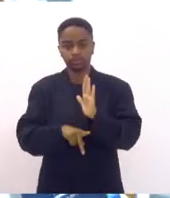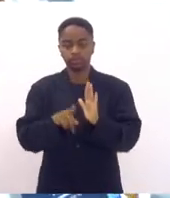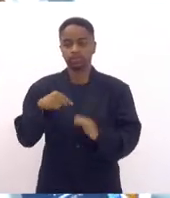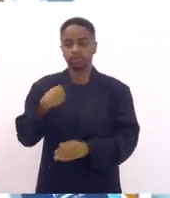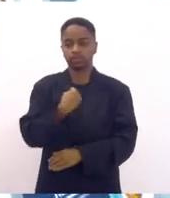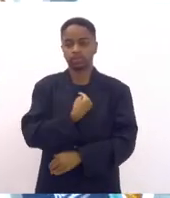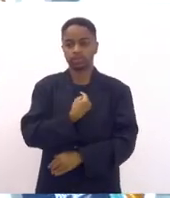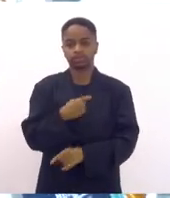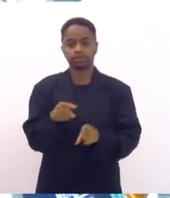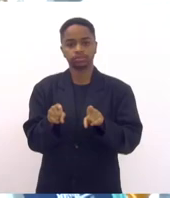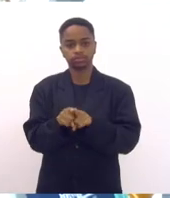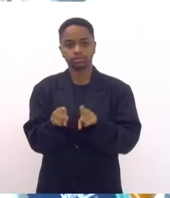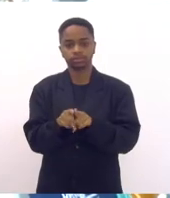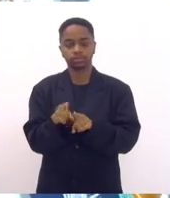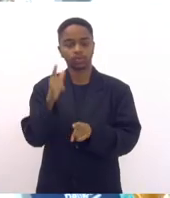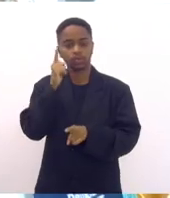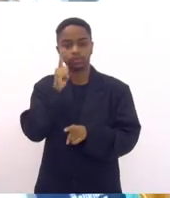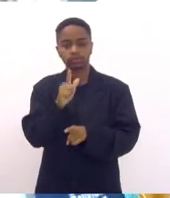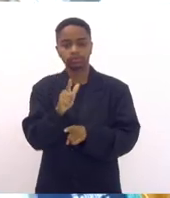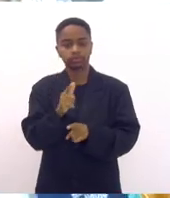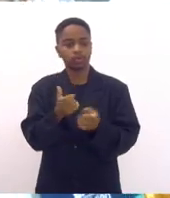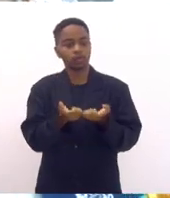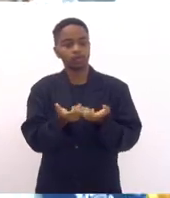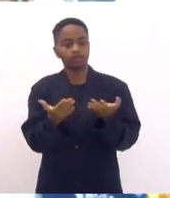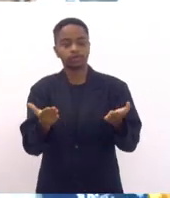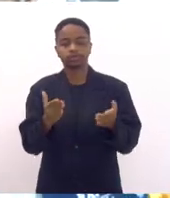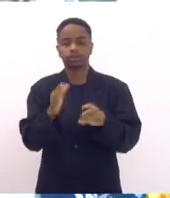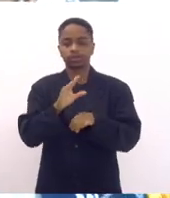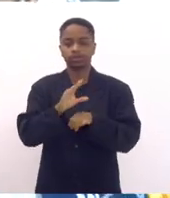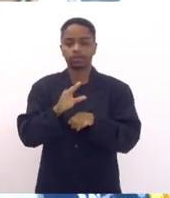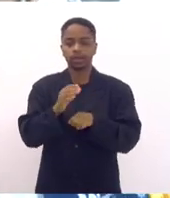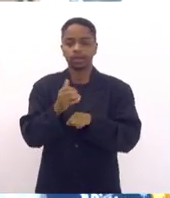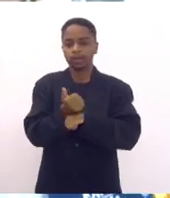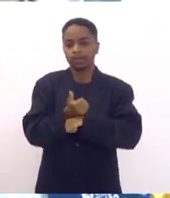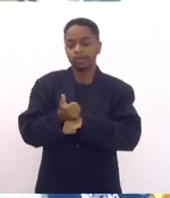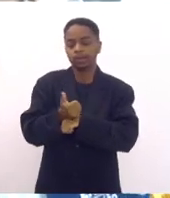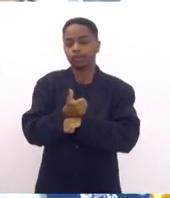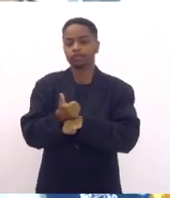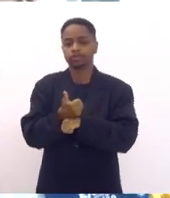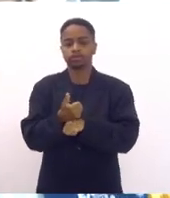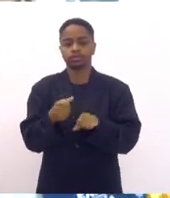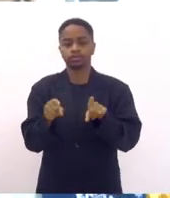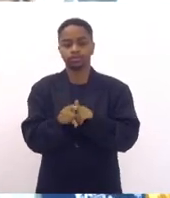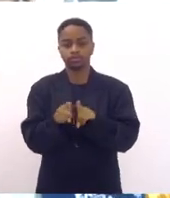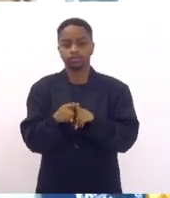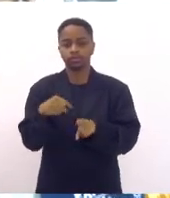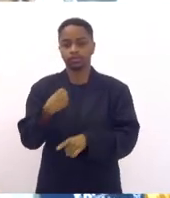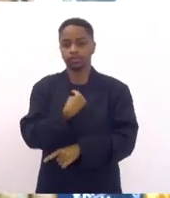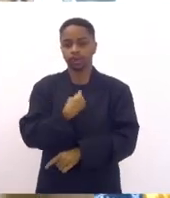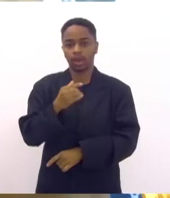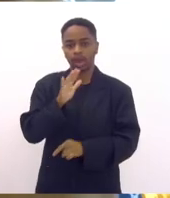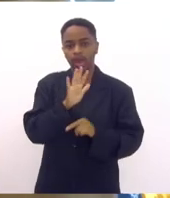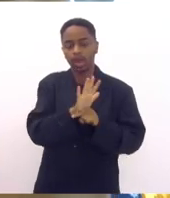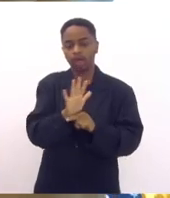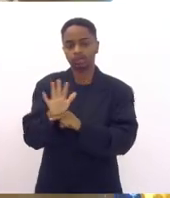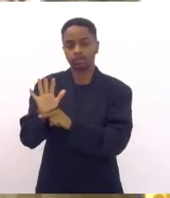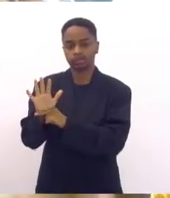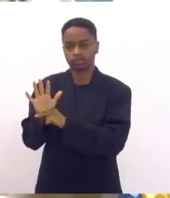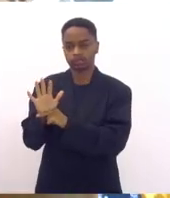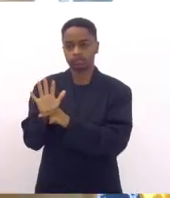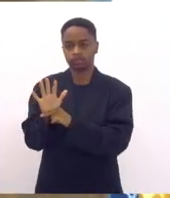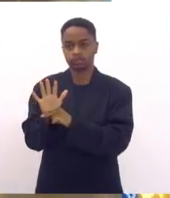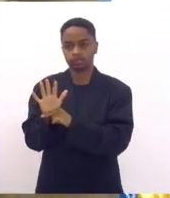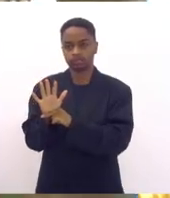possa também não só citação profissional mas que a gente também possa est ajudando eh